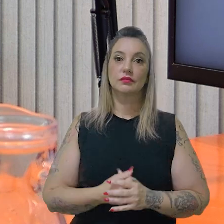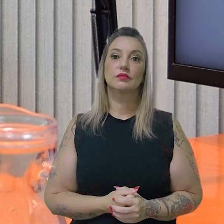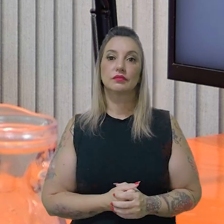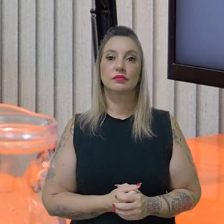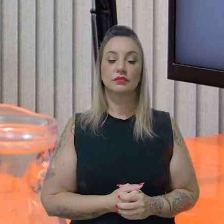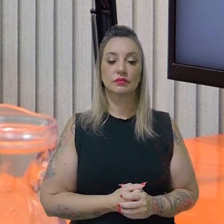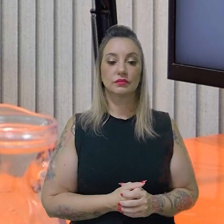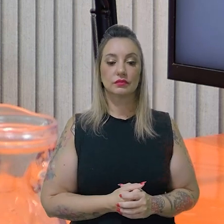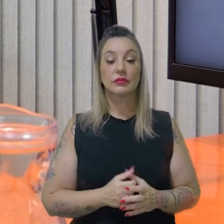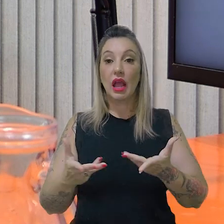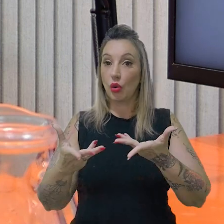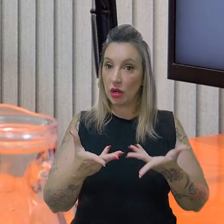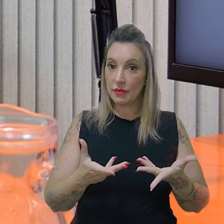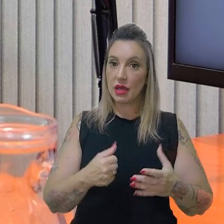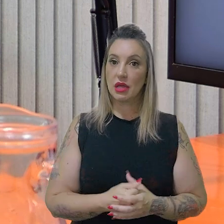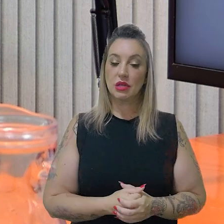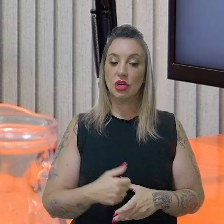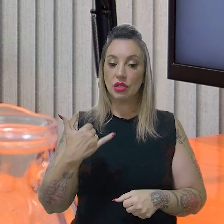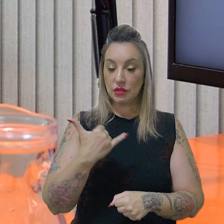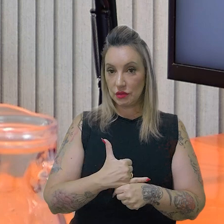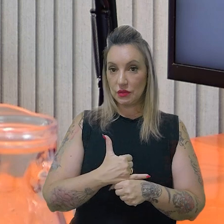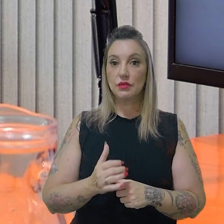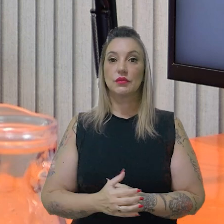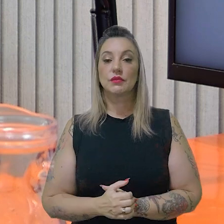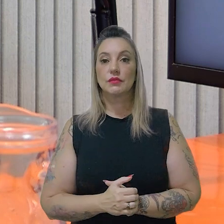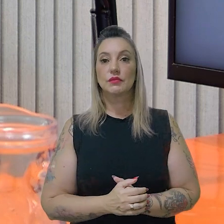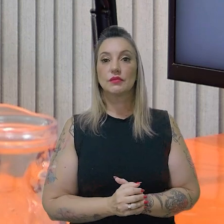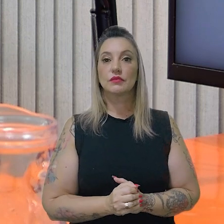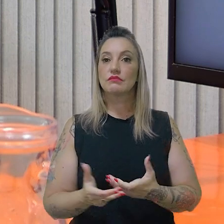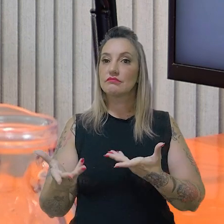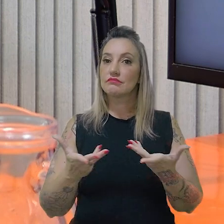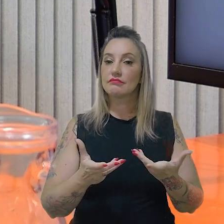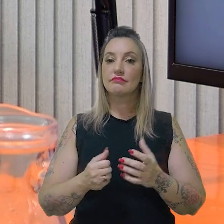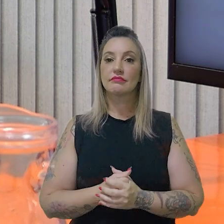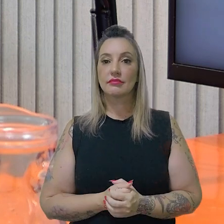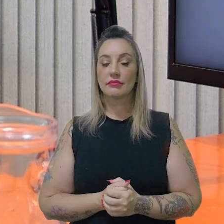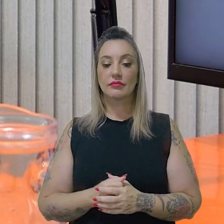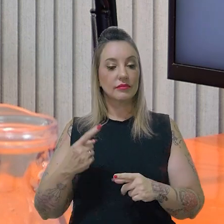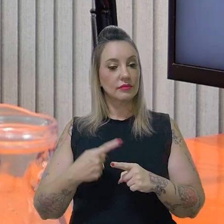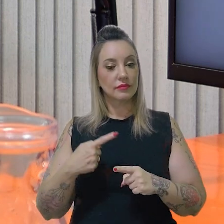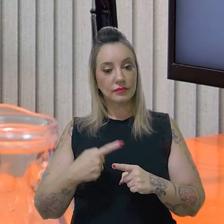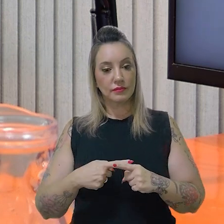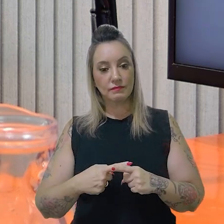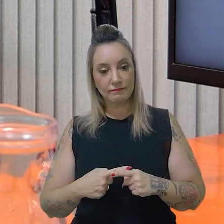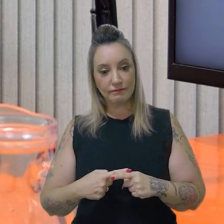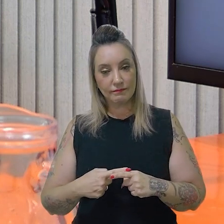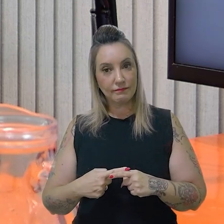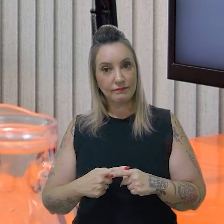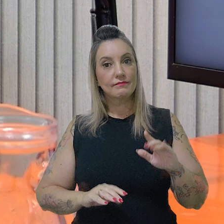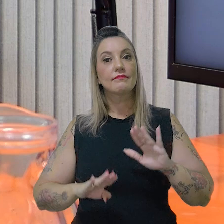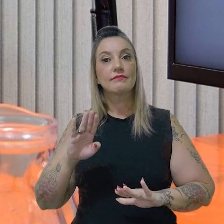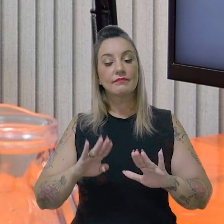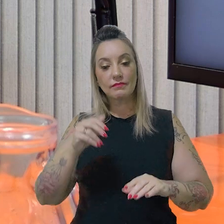ser um olhar de acolhimento sabe esse gerenciamento é um acolhimento porque às vezes são